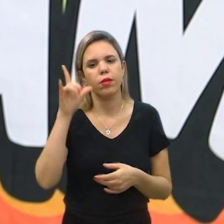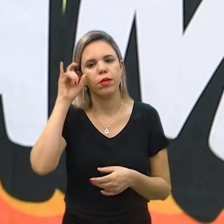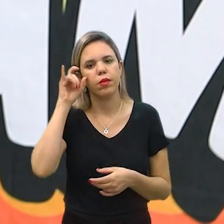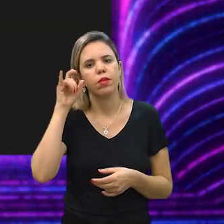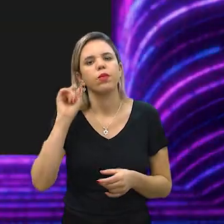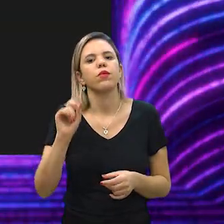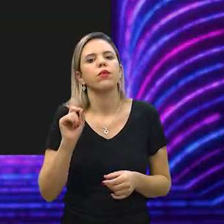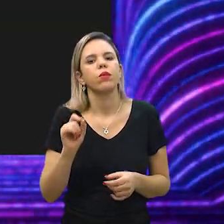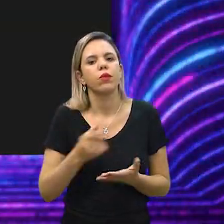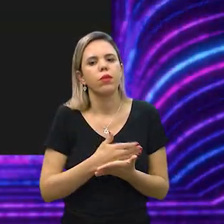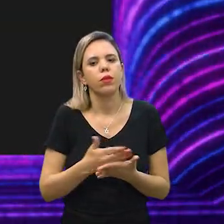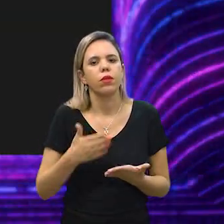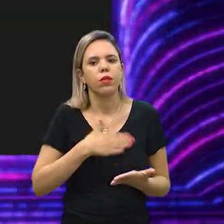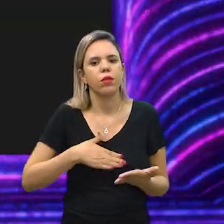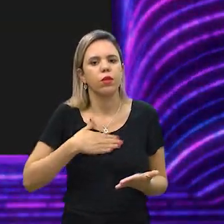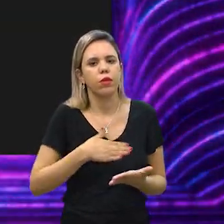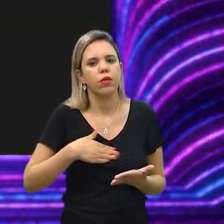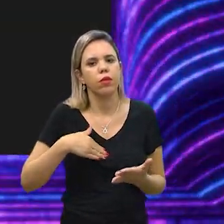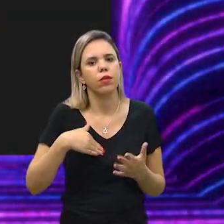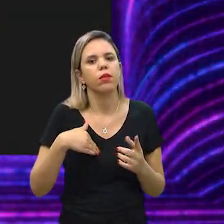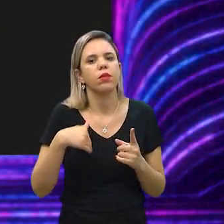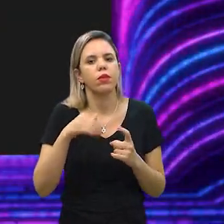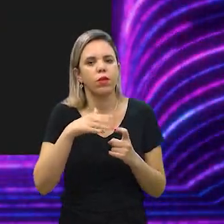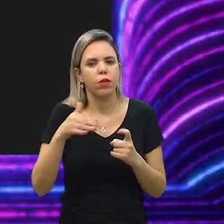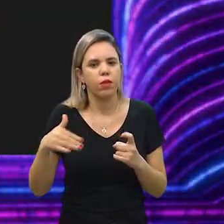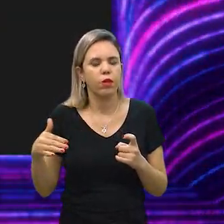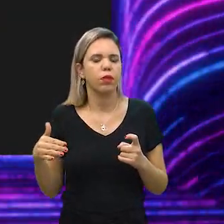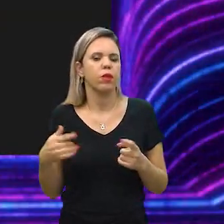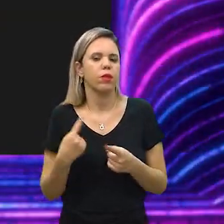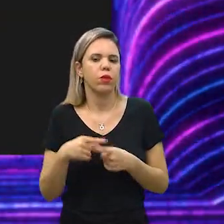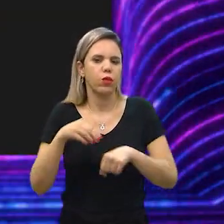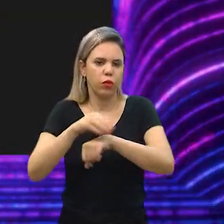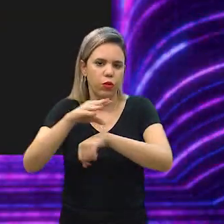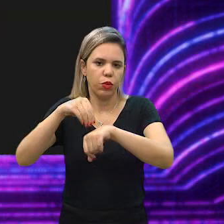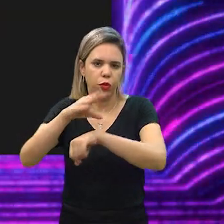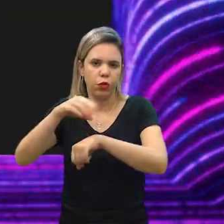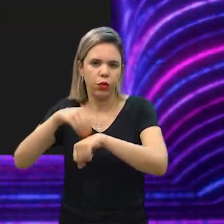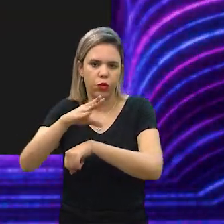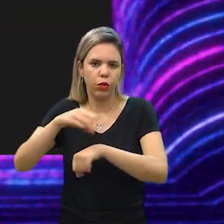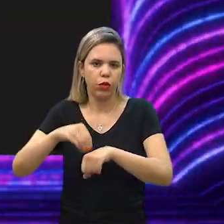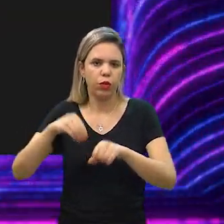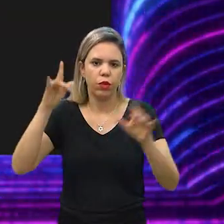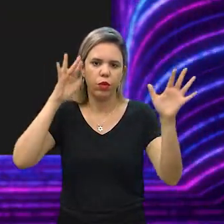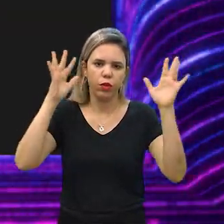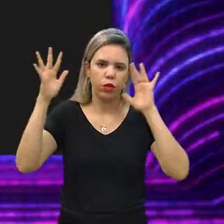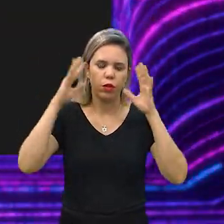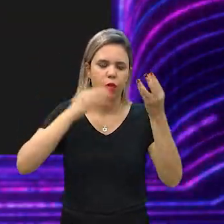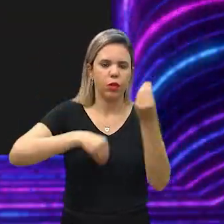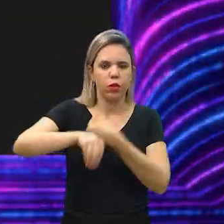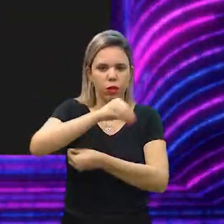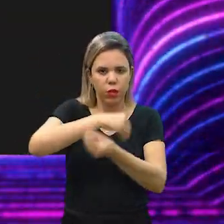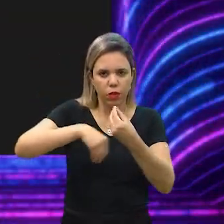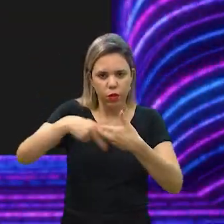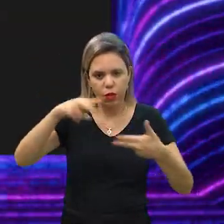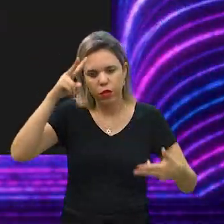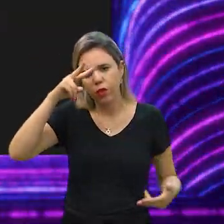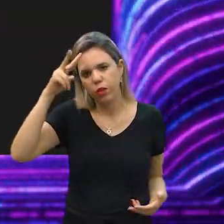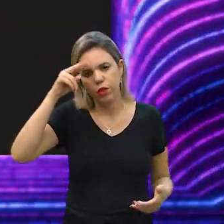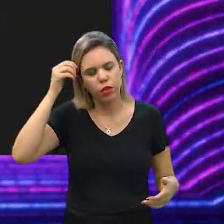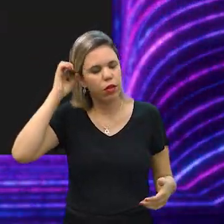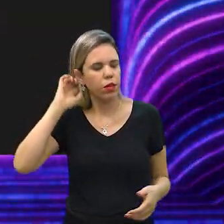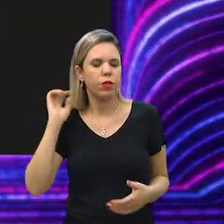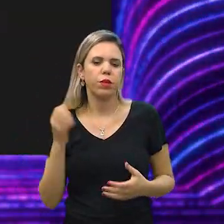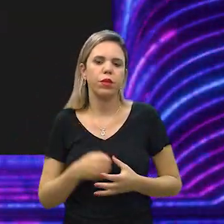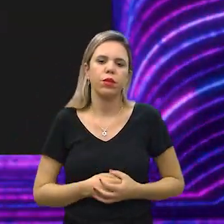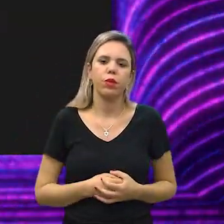Instagram que começaram a gostar de mitologia. E porque eu trago bastante disso, eu misturo bastante com a história